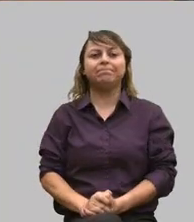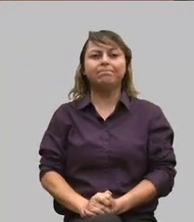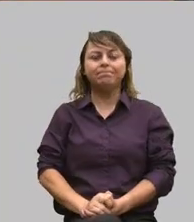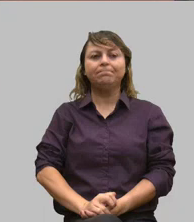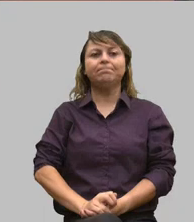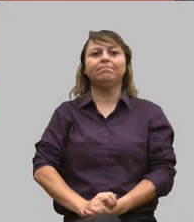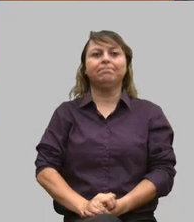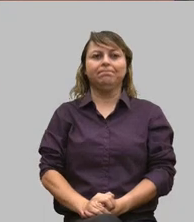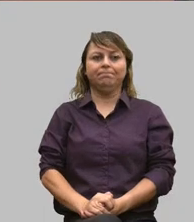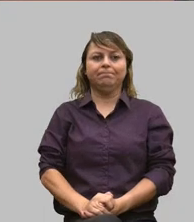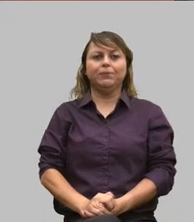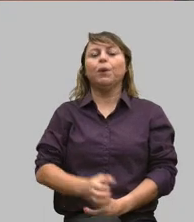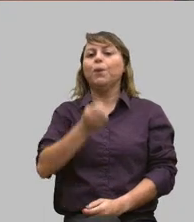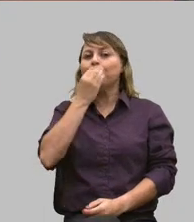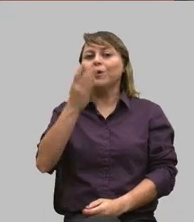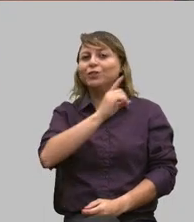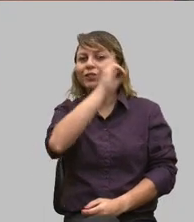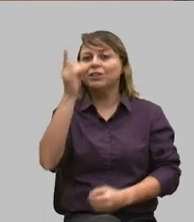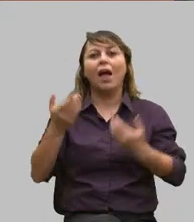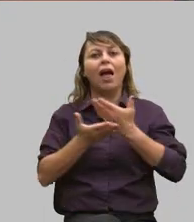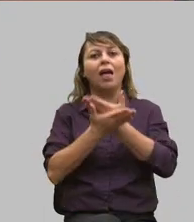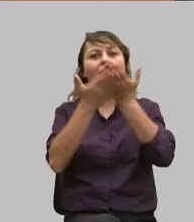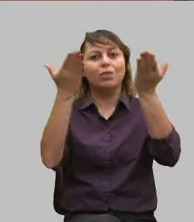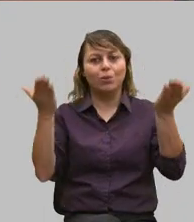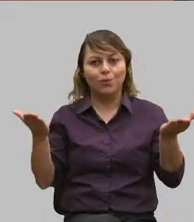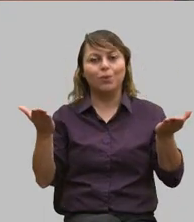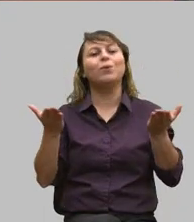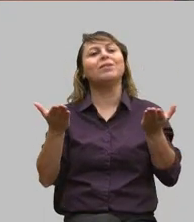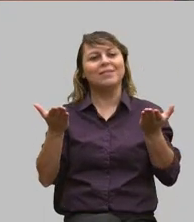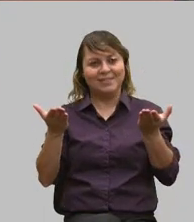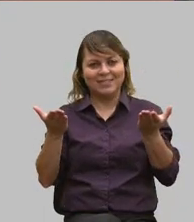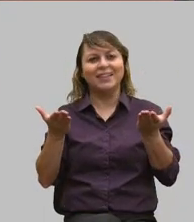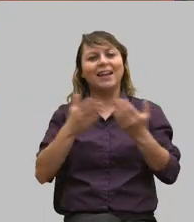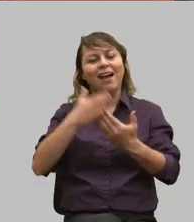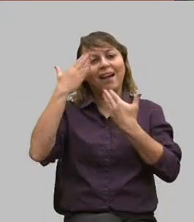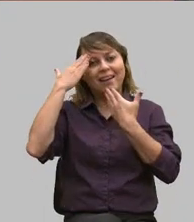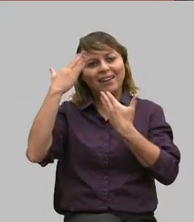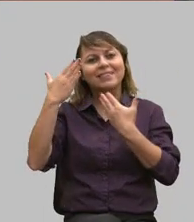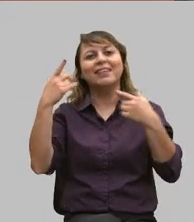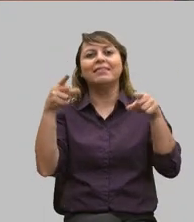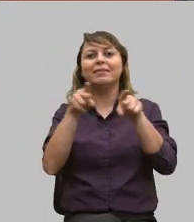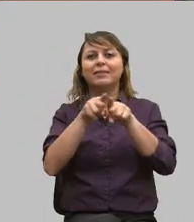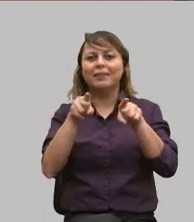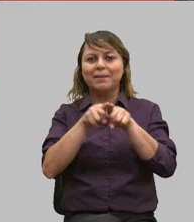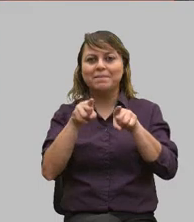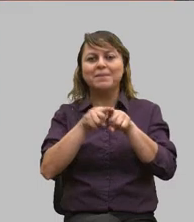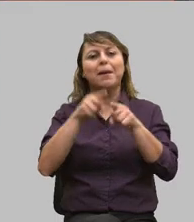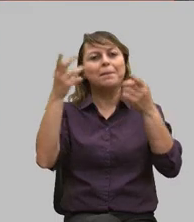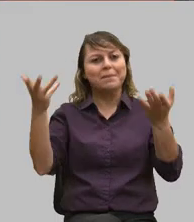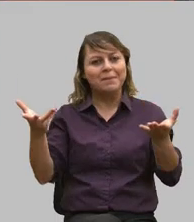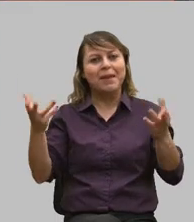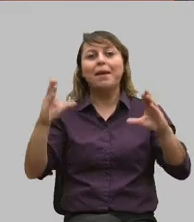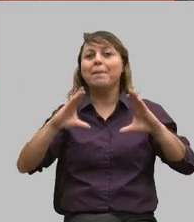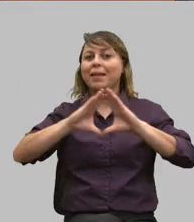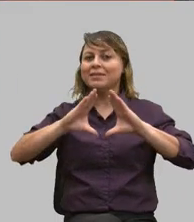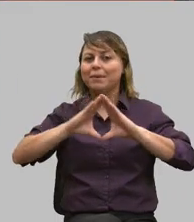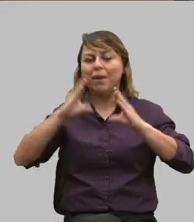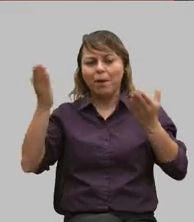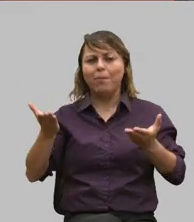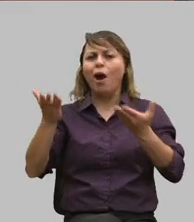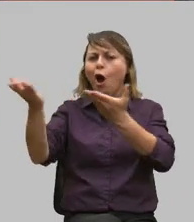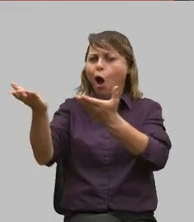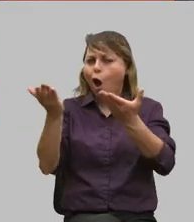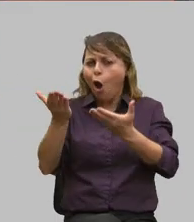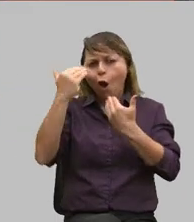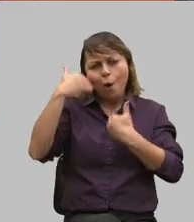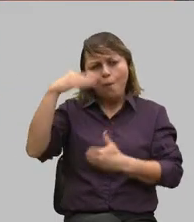Bom dia gente Bom dia a todos bom dia a todas agradecendo aí essa casa pelo convite É uma honra est aqui hoje